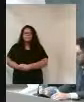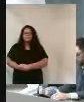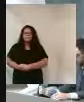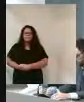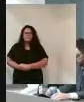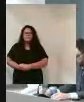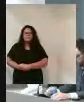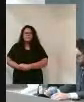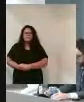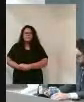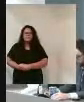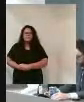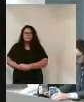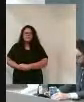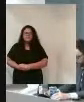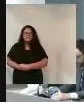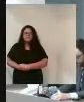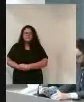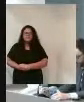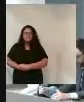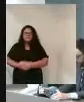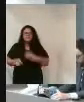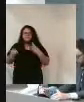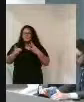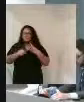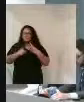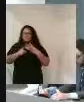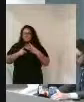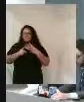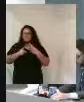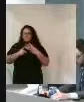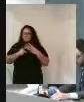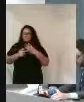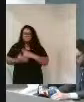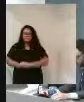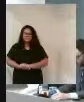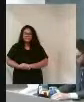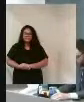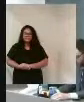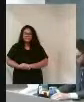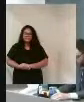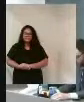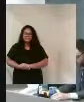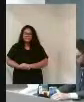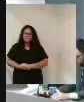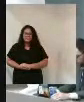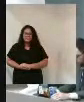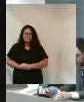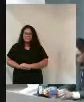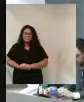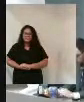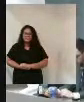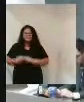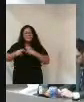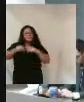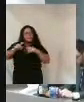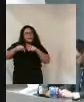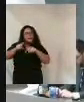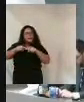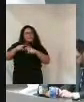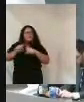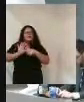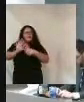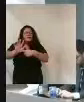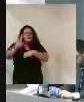longo alcance, tá? E os óxidos intermediários que fazem com que o vidro fique estável. Então, falando de estabilidade química,